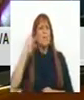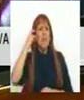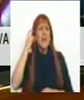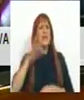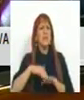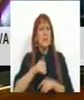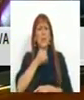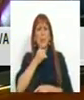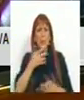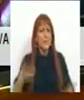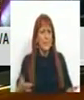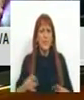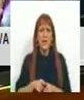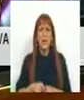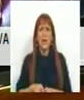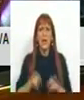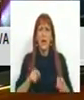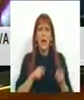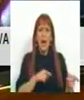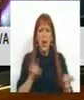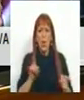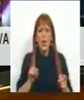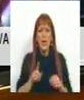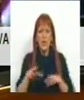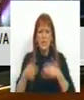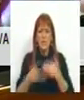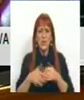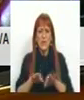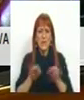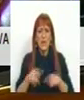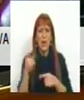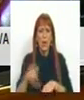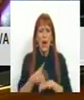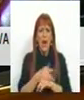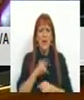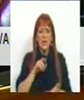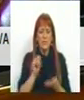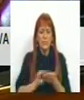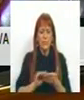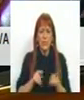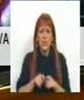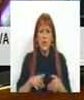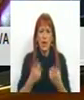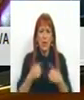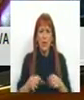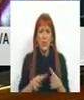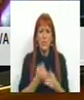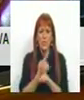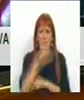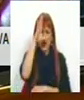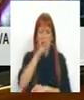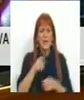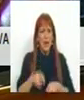pensa fazer nesta área? A Empordef é ou não para extinguir, de acordo com o que havia sido plasmado em resolução do Conselho de Ministros?